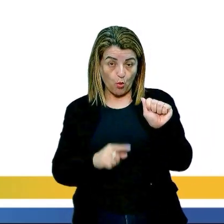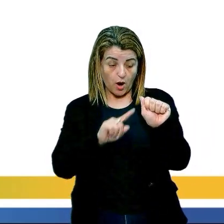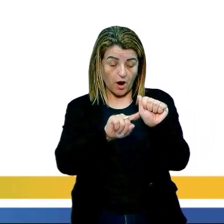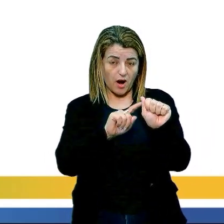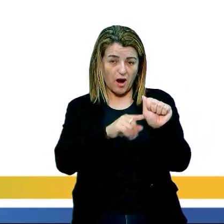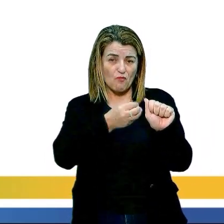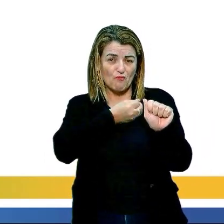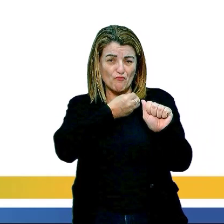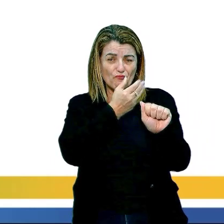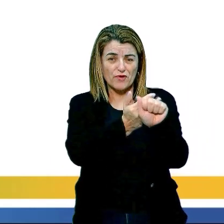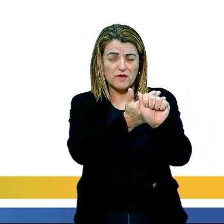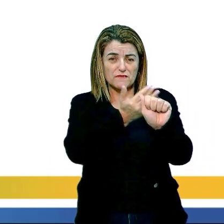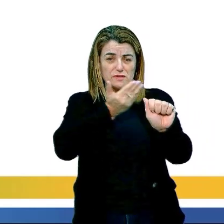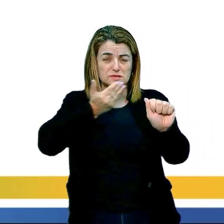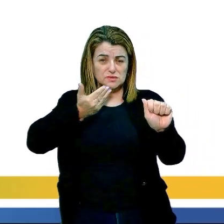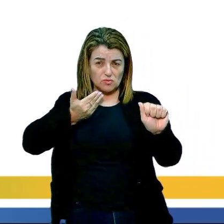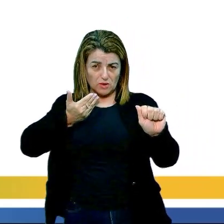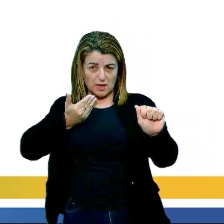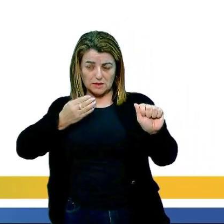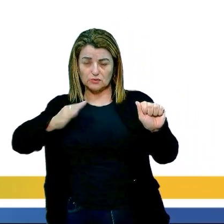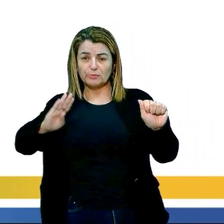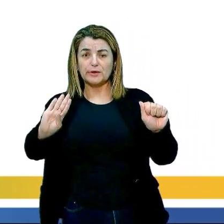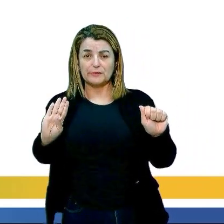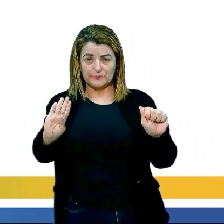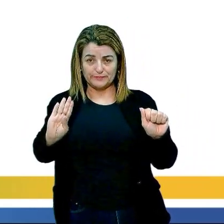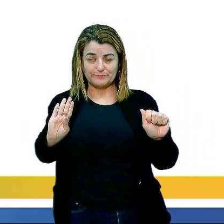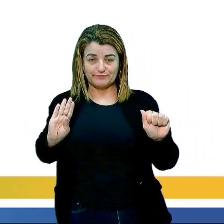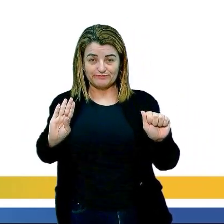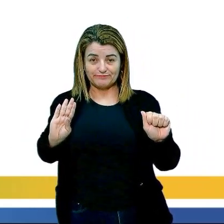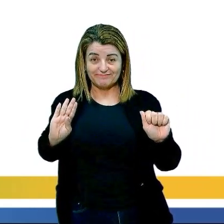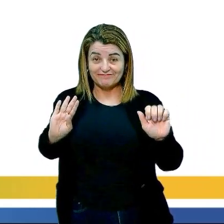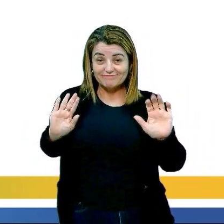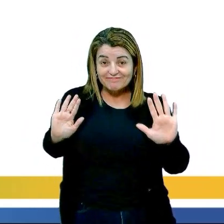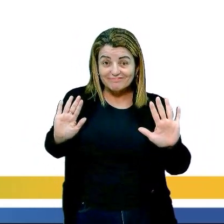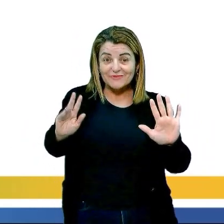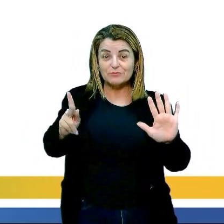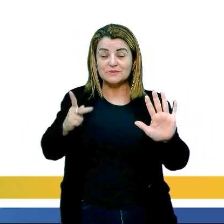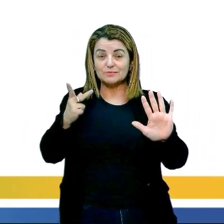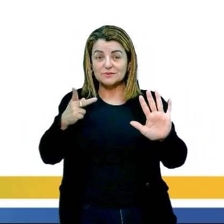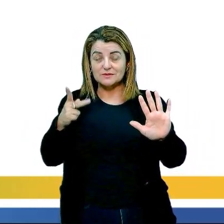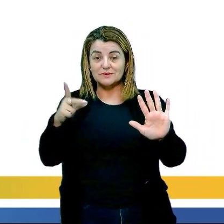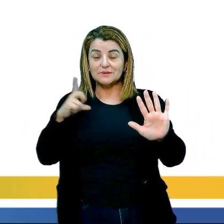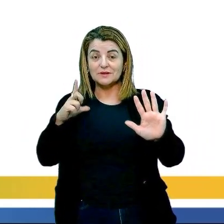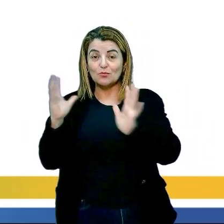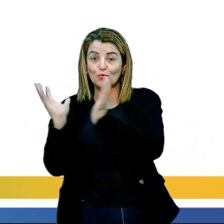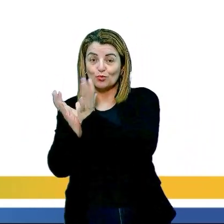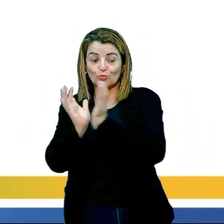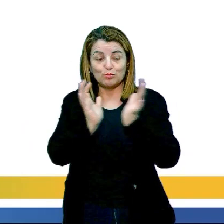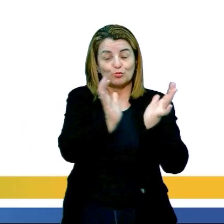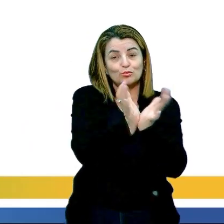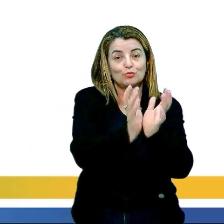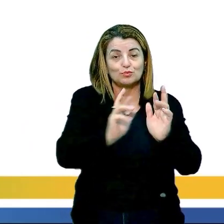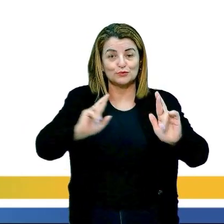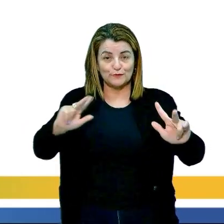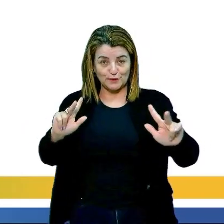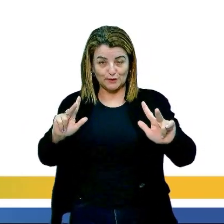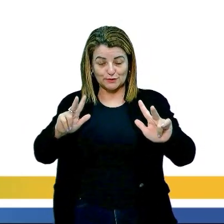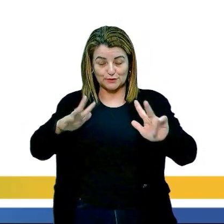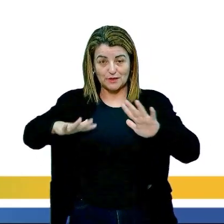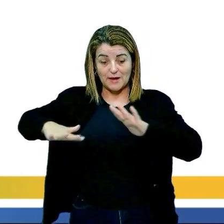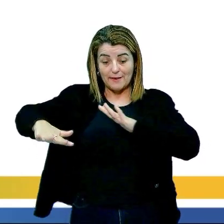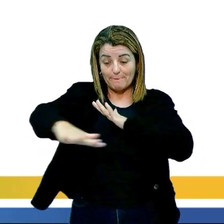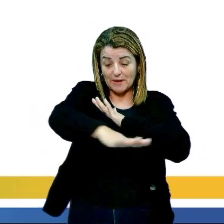vive isolada da espécie B. Não, nós estamos falando que são duas populações e em um mesmo